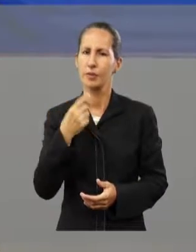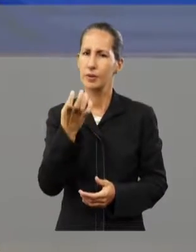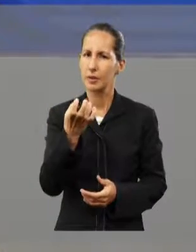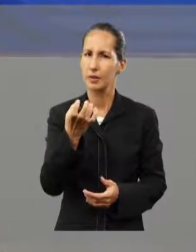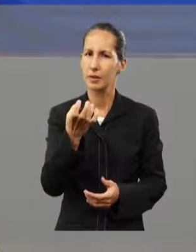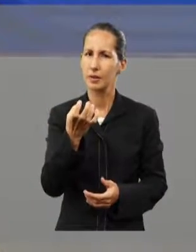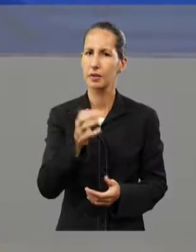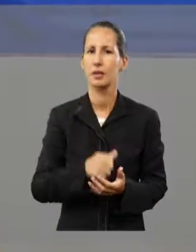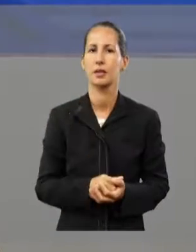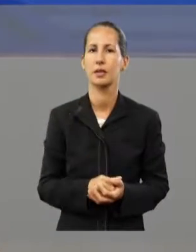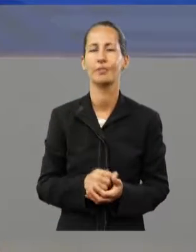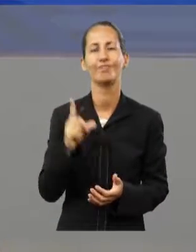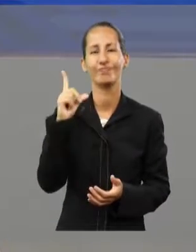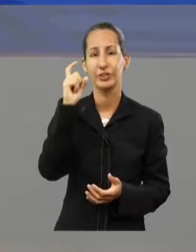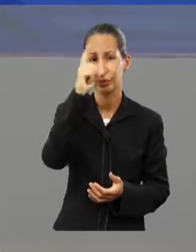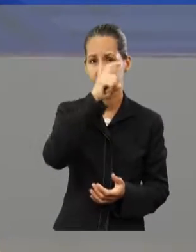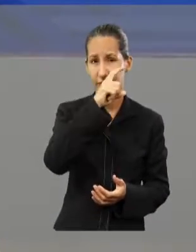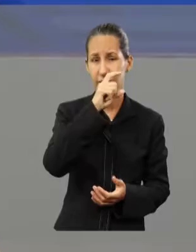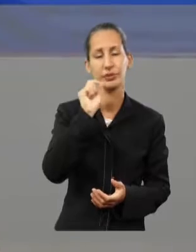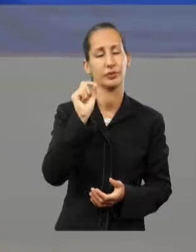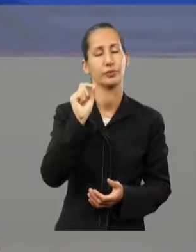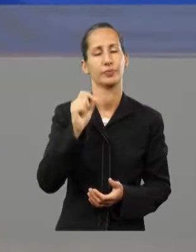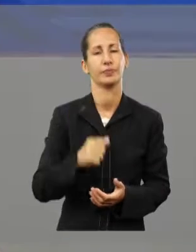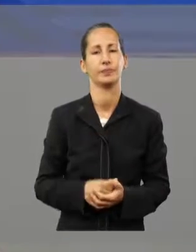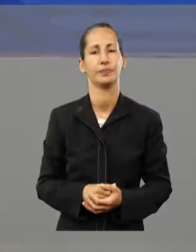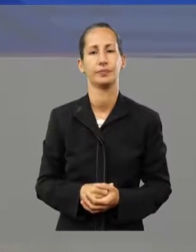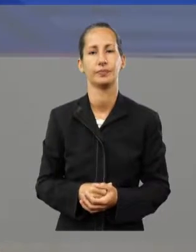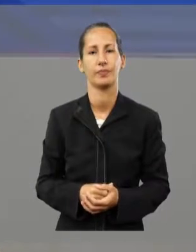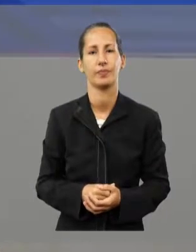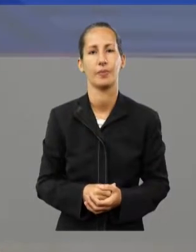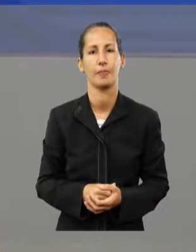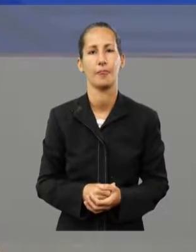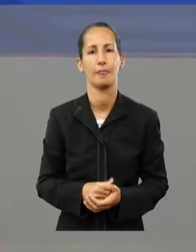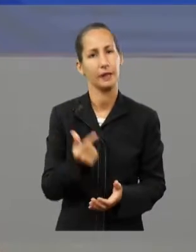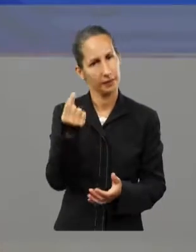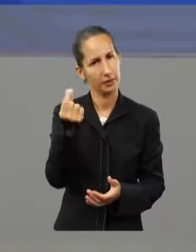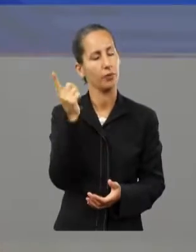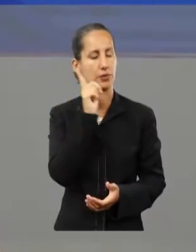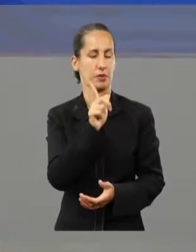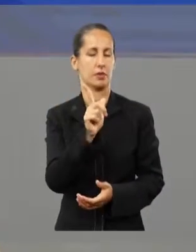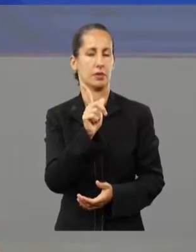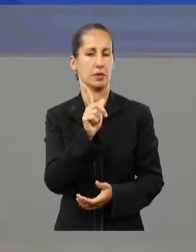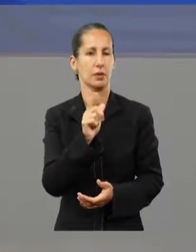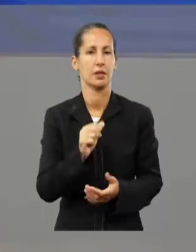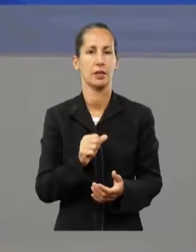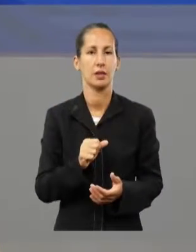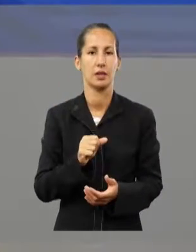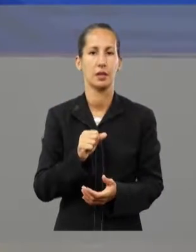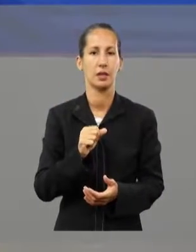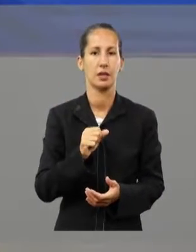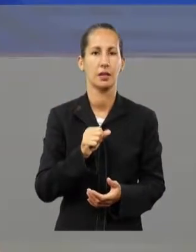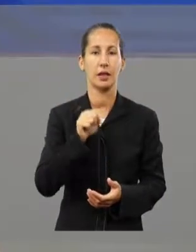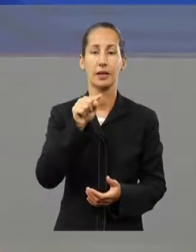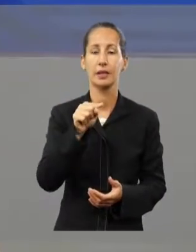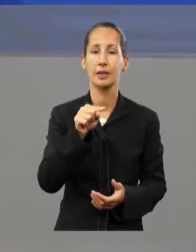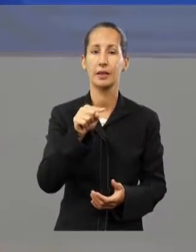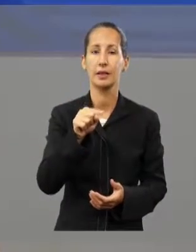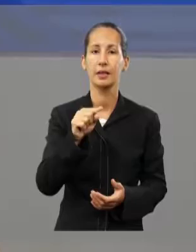eu queria ser uma coisa que é difícil. Difícil. Você com dinheiro não consegue. Ser o único conhecido no Natal.